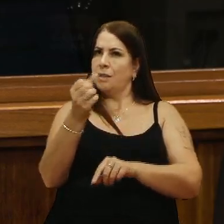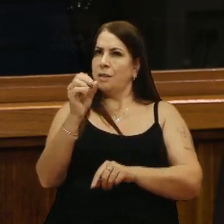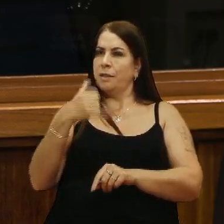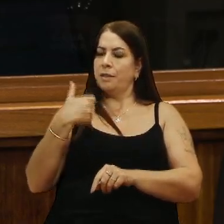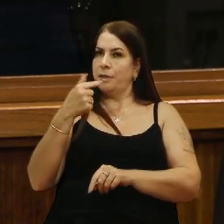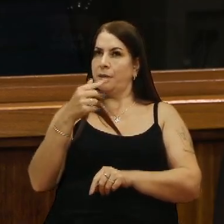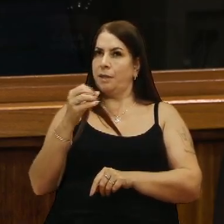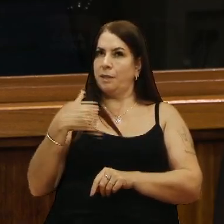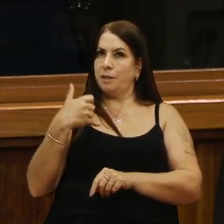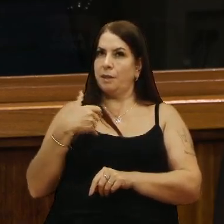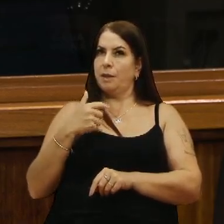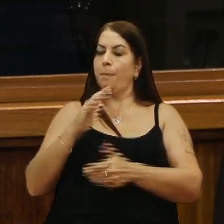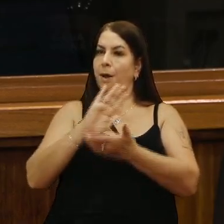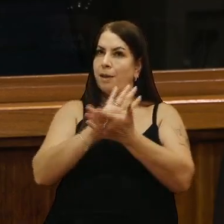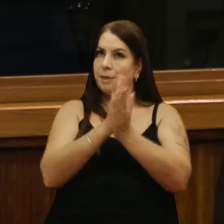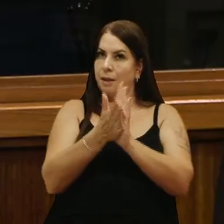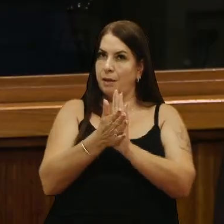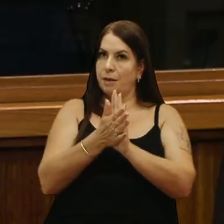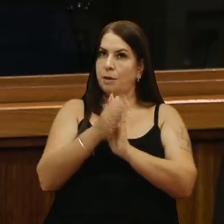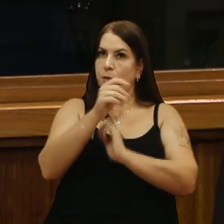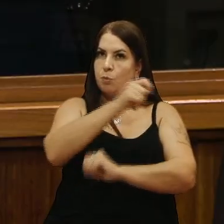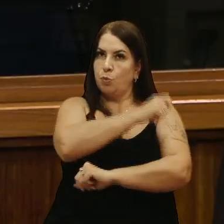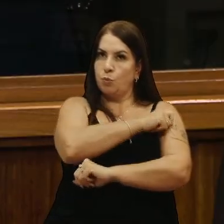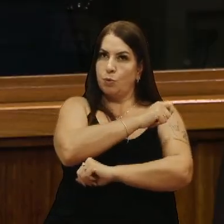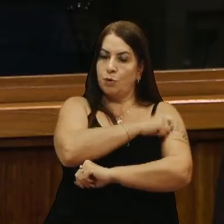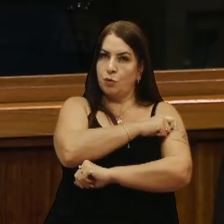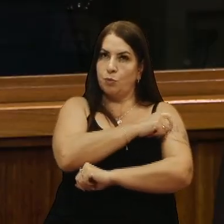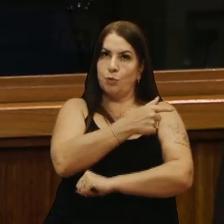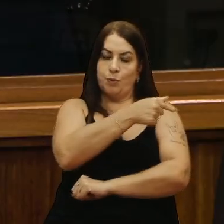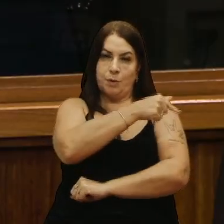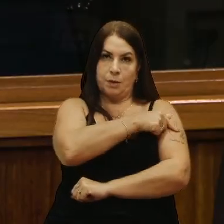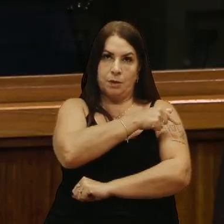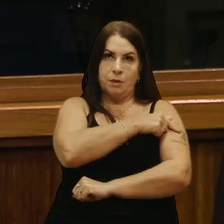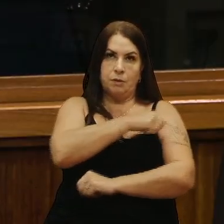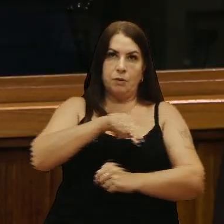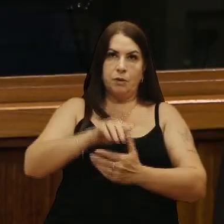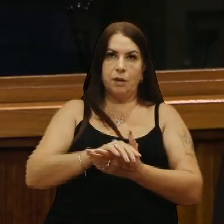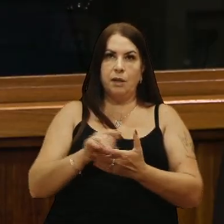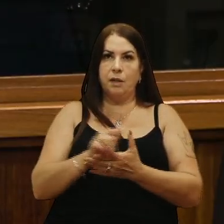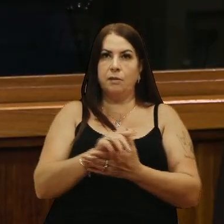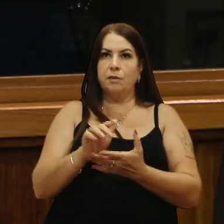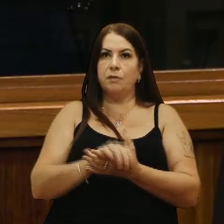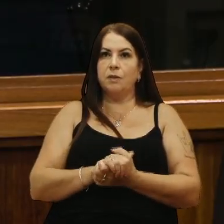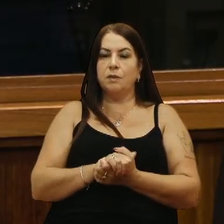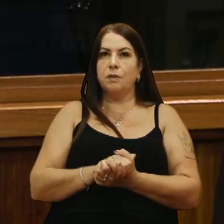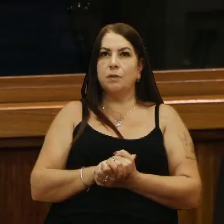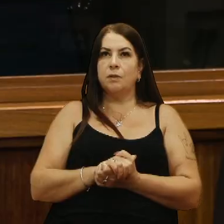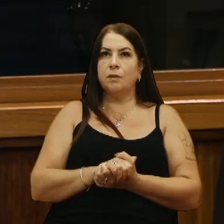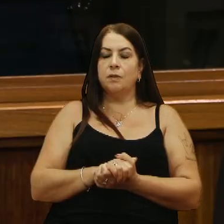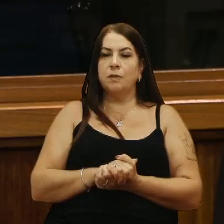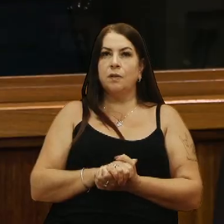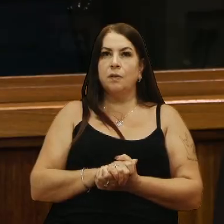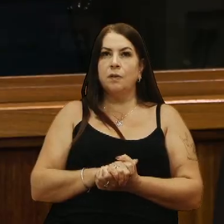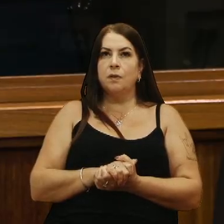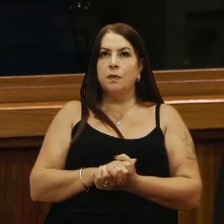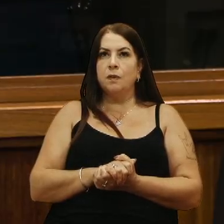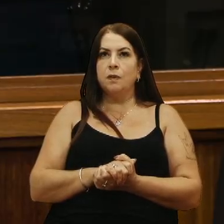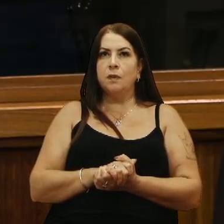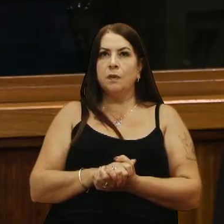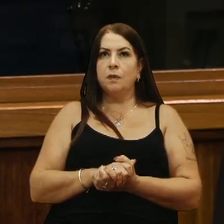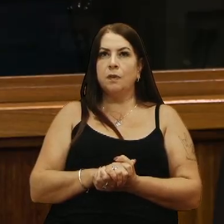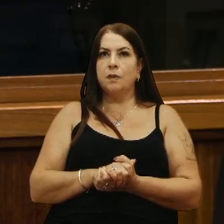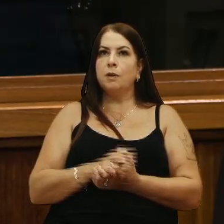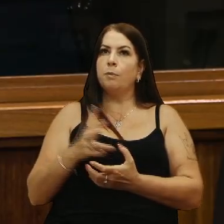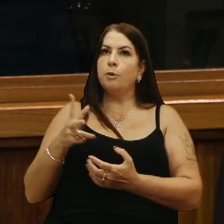engano, foi morta por um aluno do 7º ano com